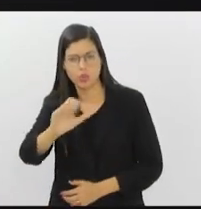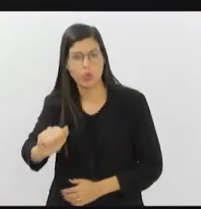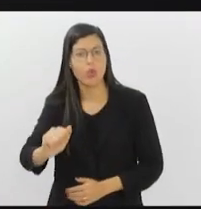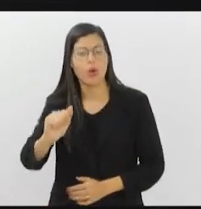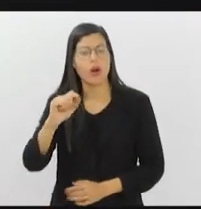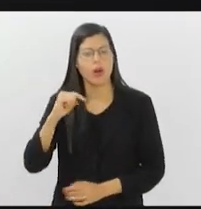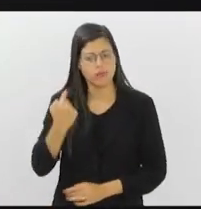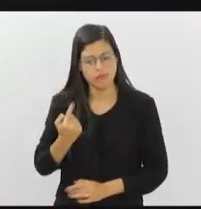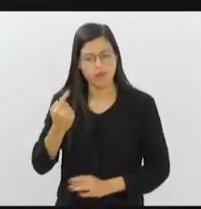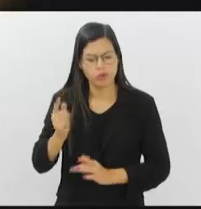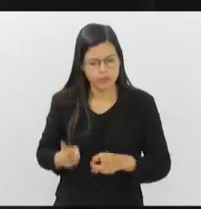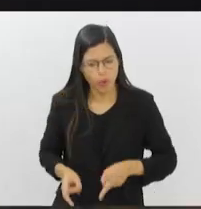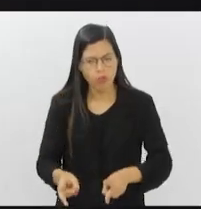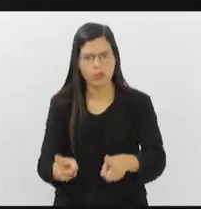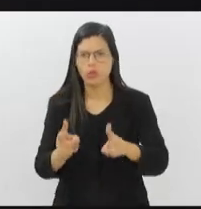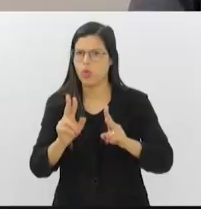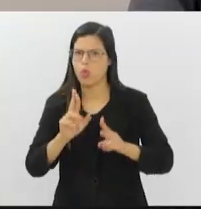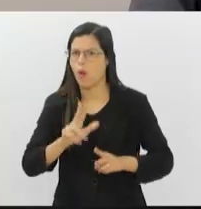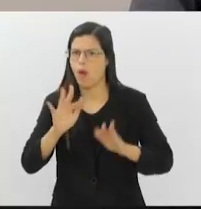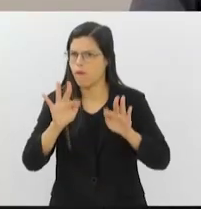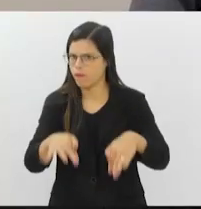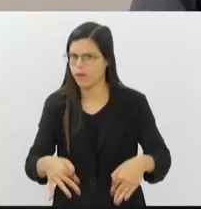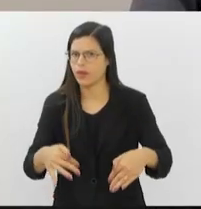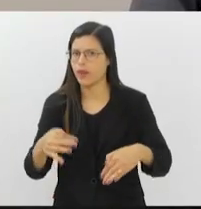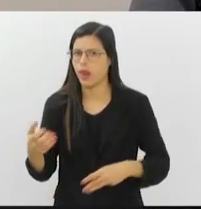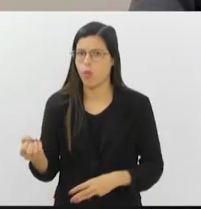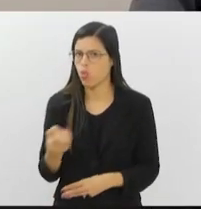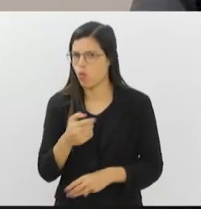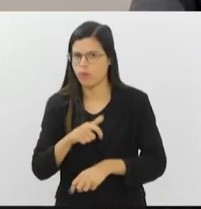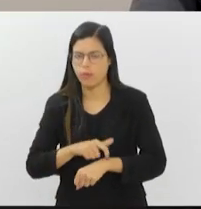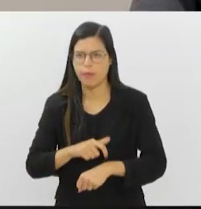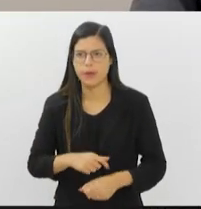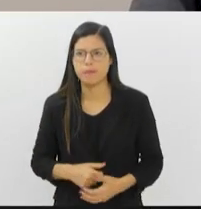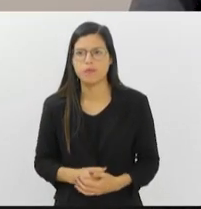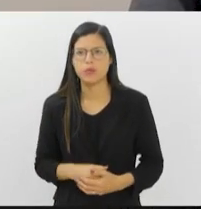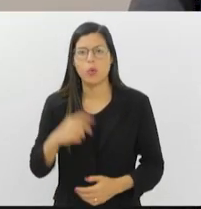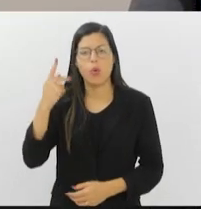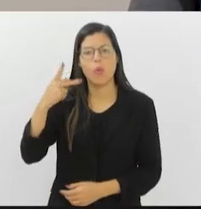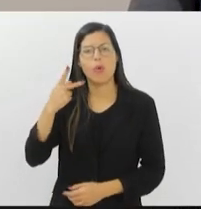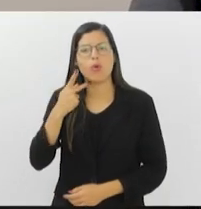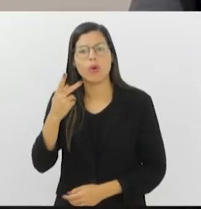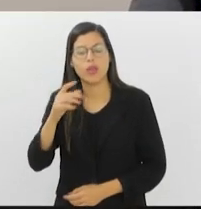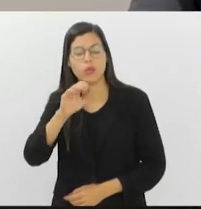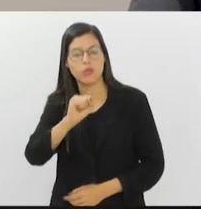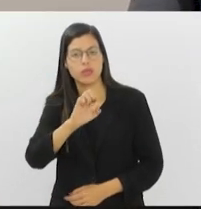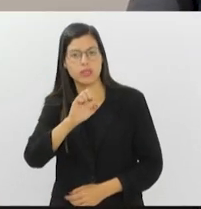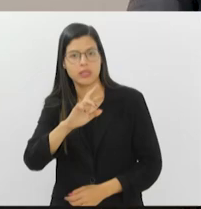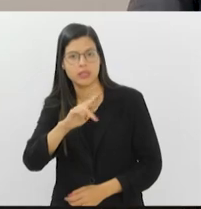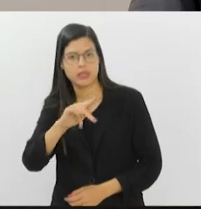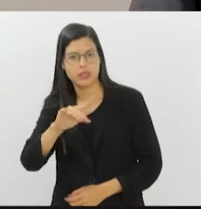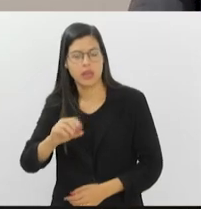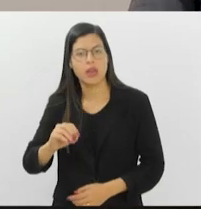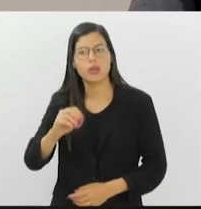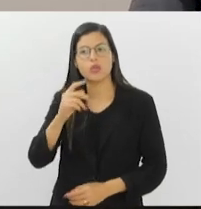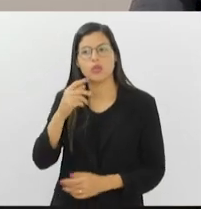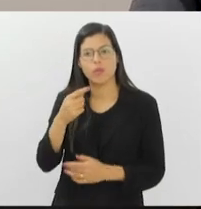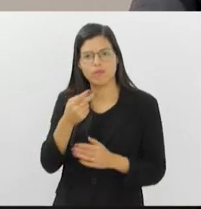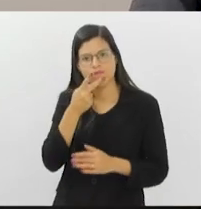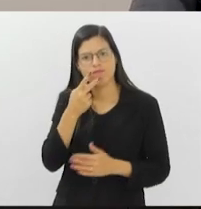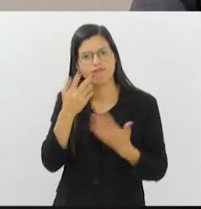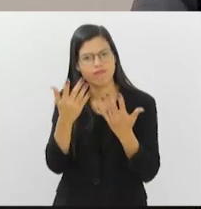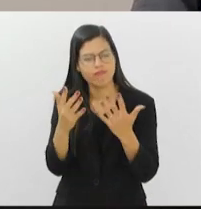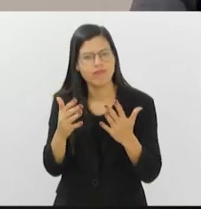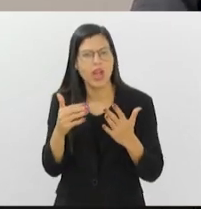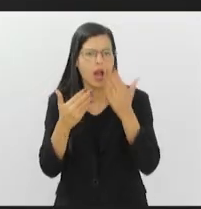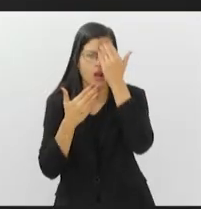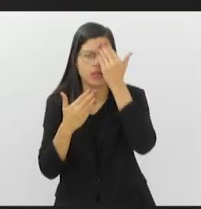assunto é uma nova etapa o procurador da república Sérgio suyama enalteceu o trabalho realizado pela comissão da Assembleia